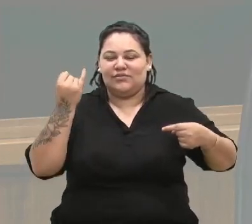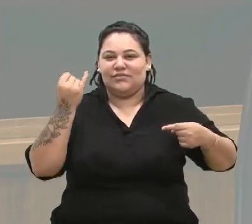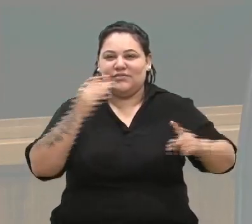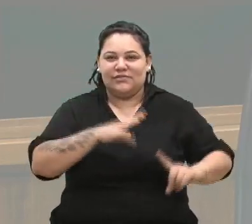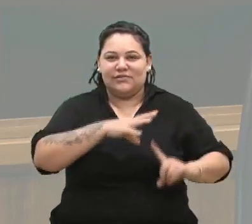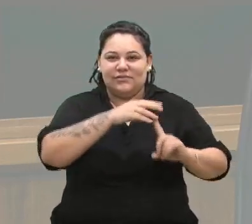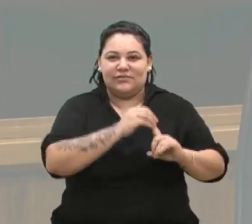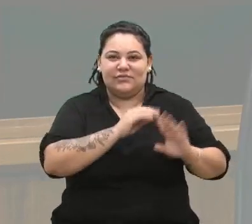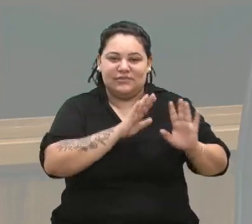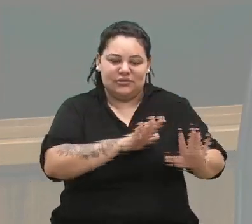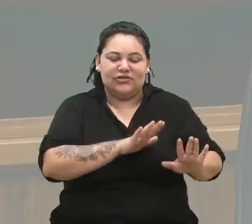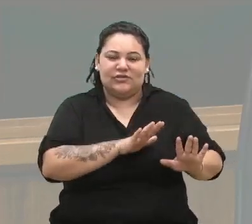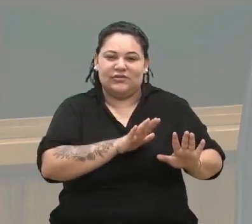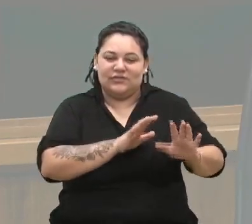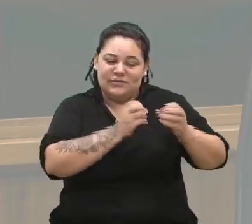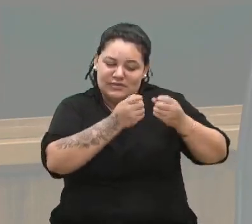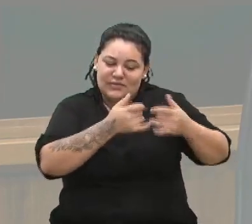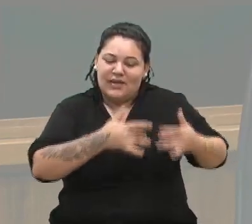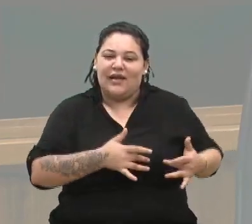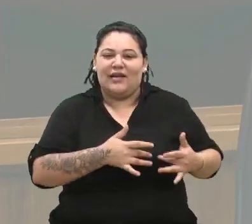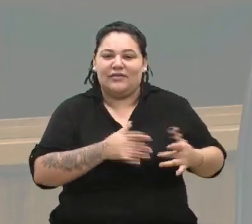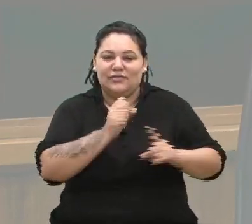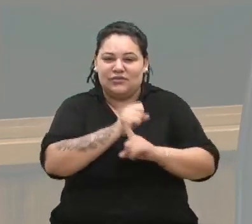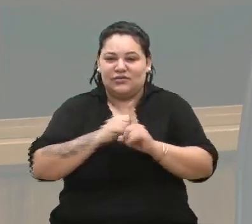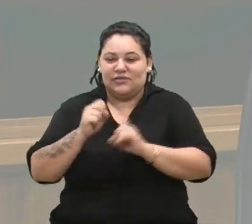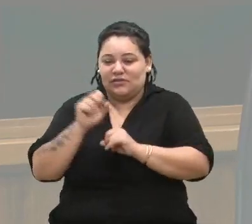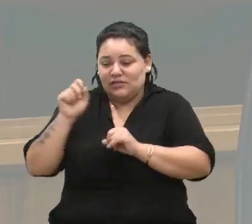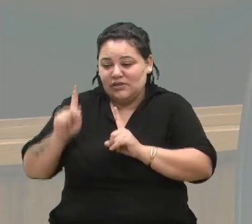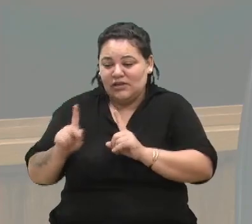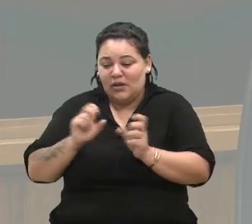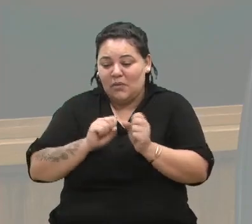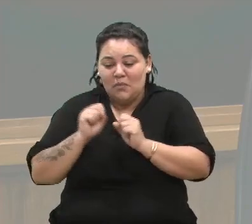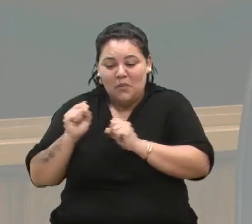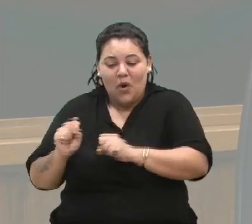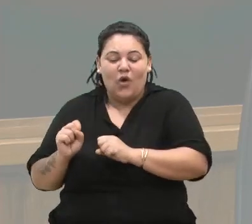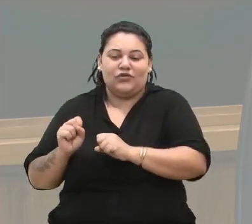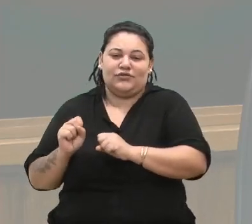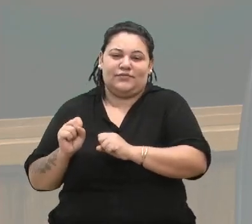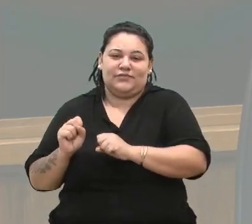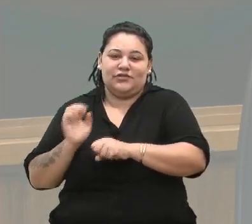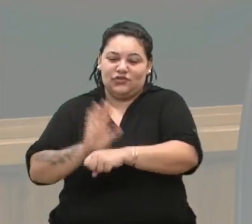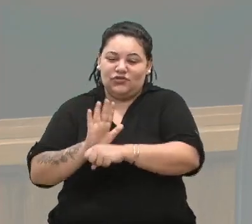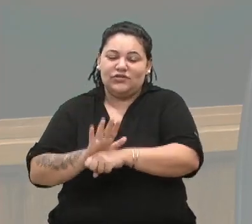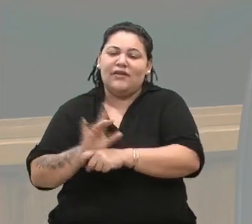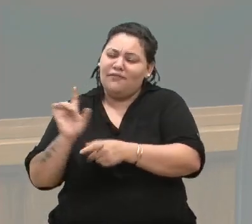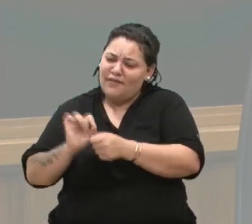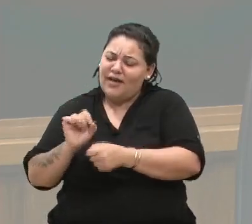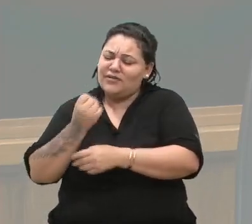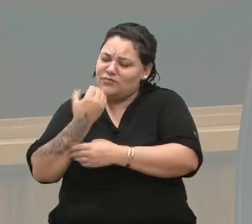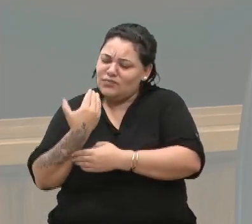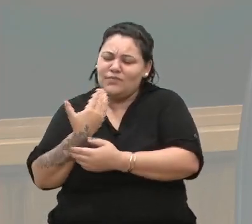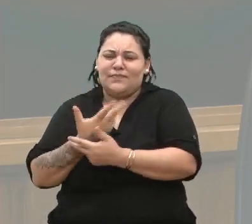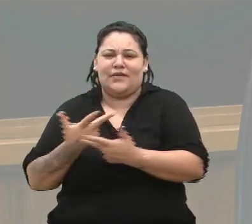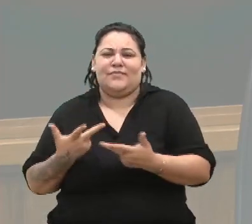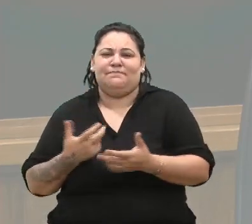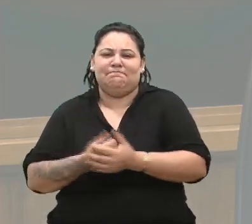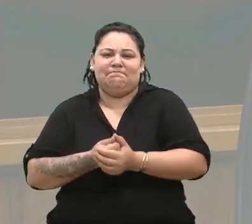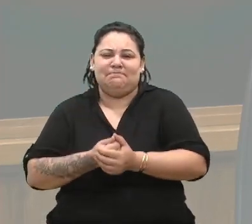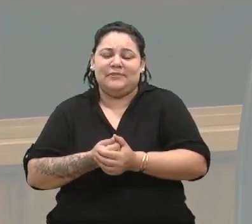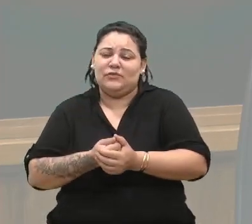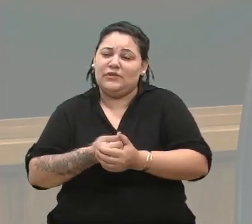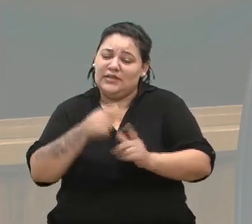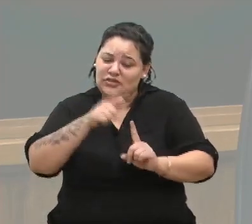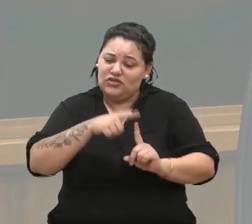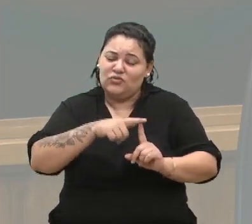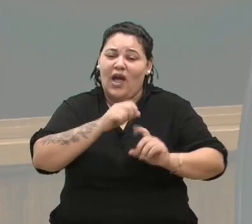deixar nítido isso na sociedade, quem pode doar, o bem que está fazendo. São esses tipos de iniciativa